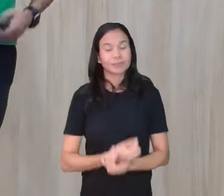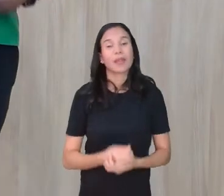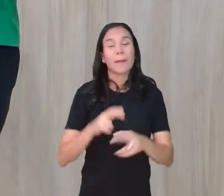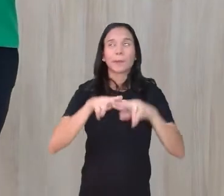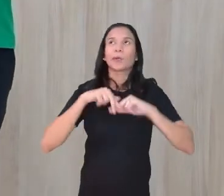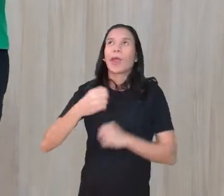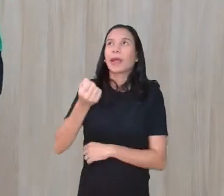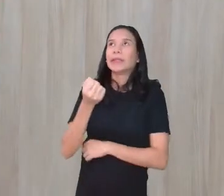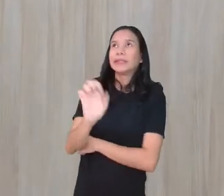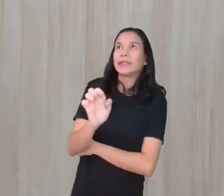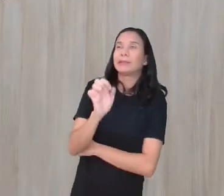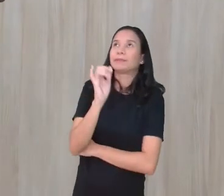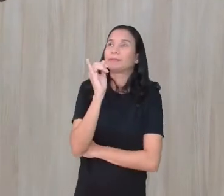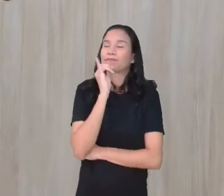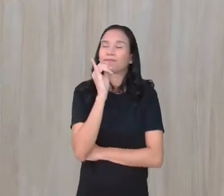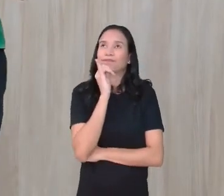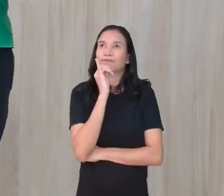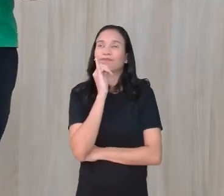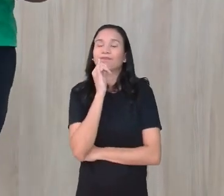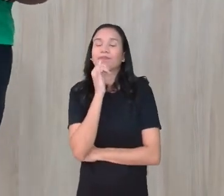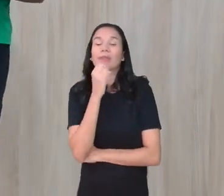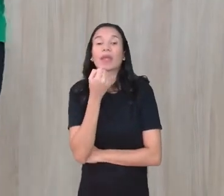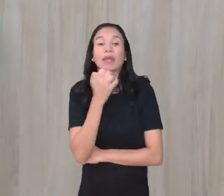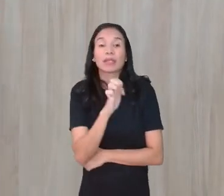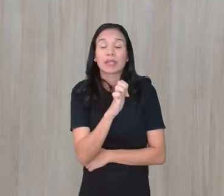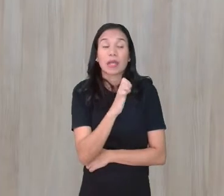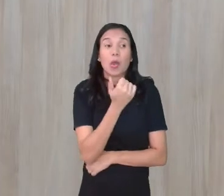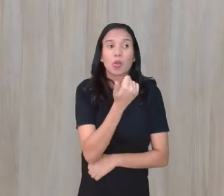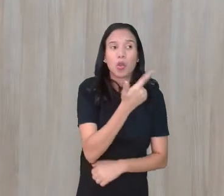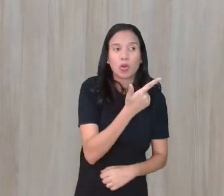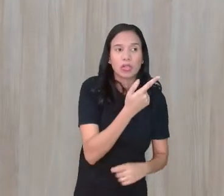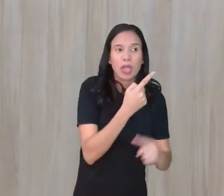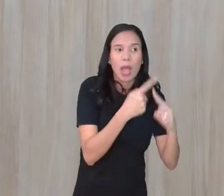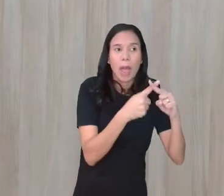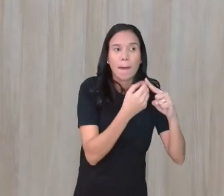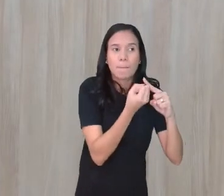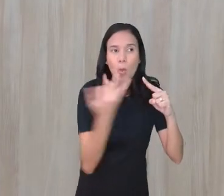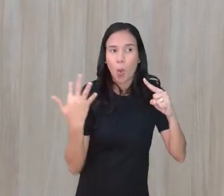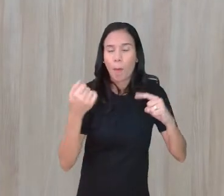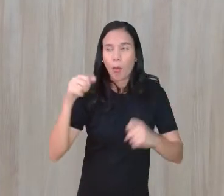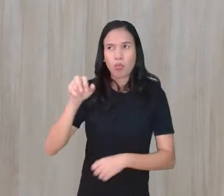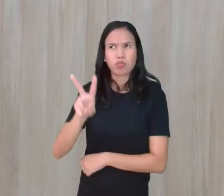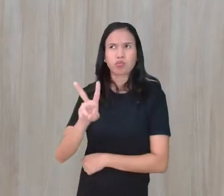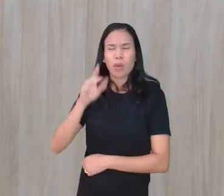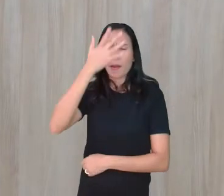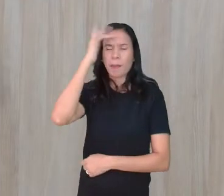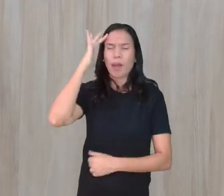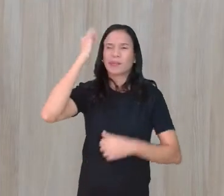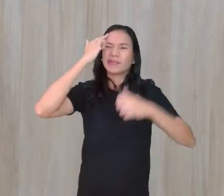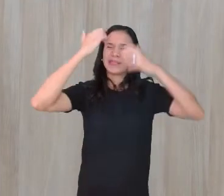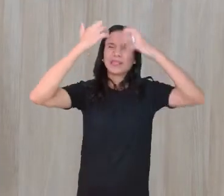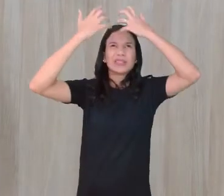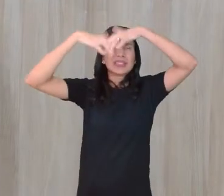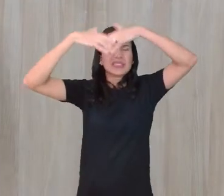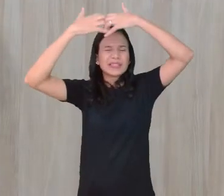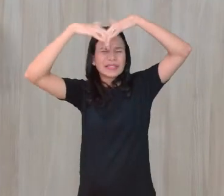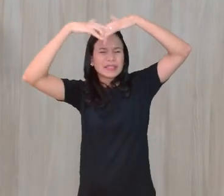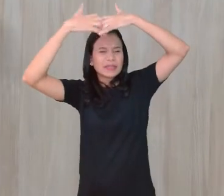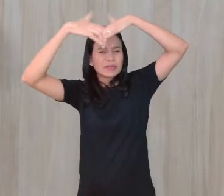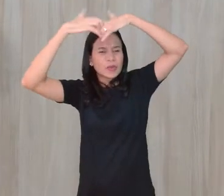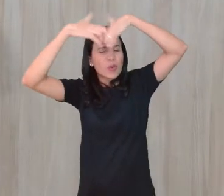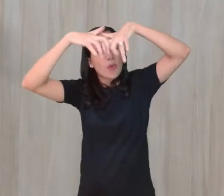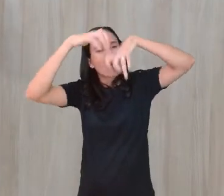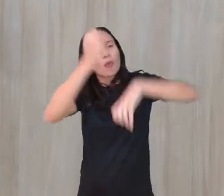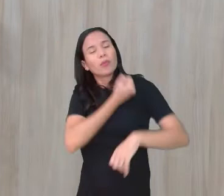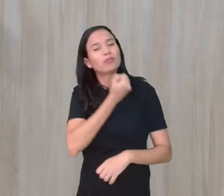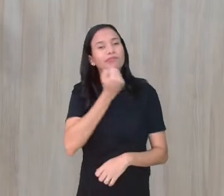se o 12, será que o 12 ele é múltiplo de 2? Então, em vez de você pensar em um número que multiplicado por